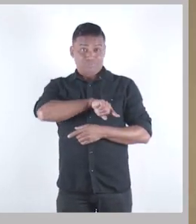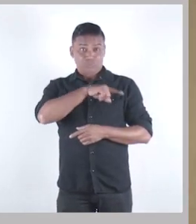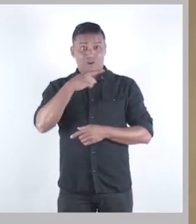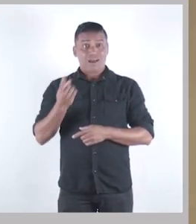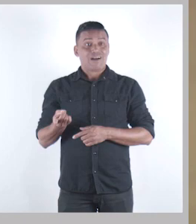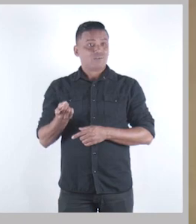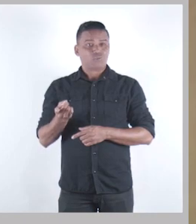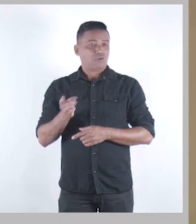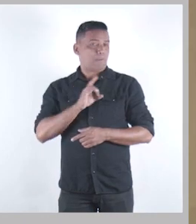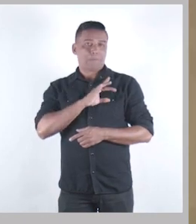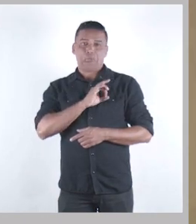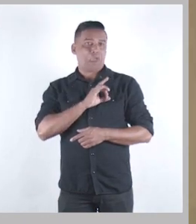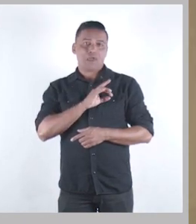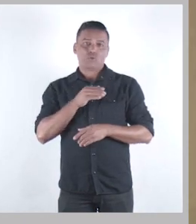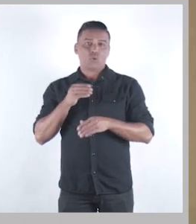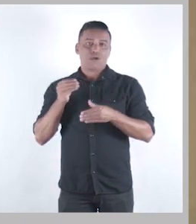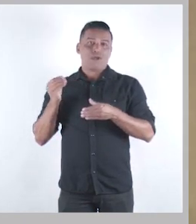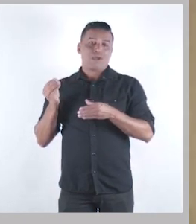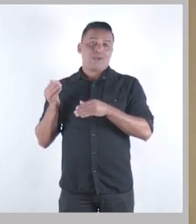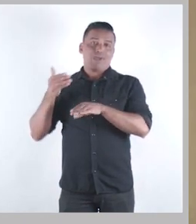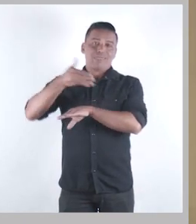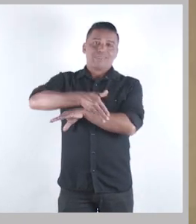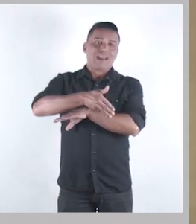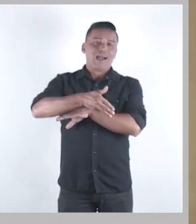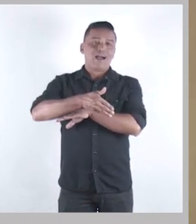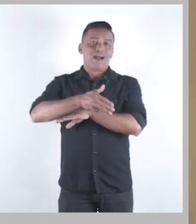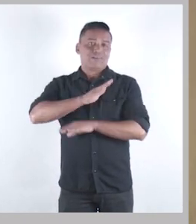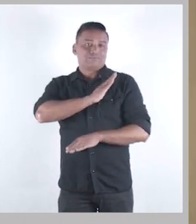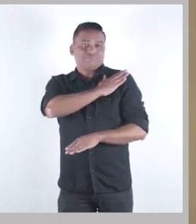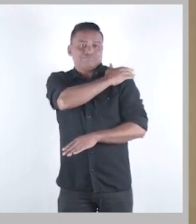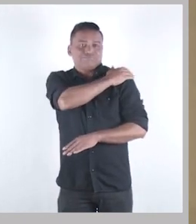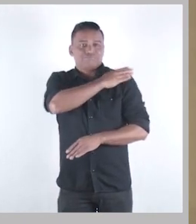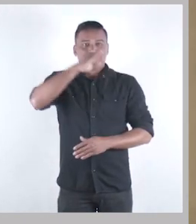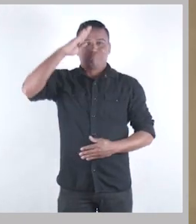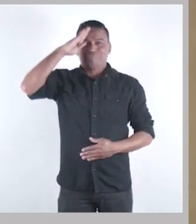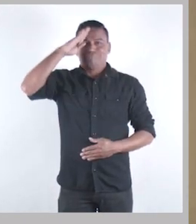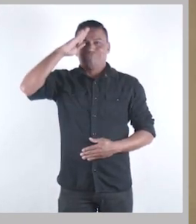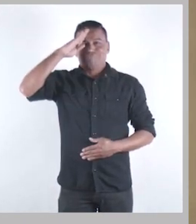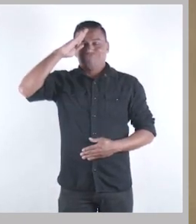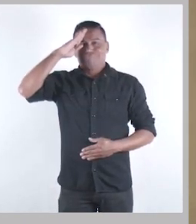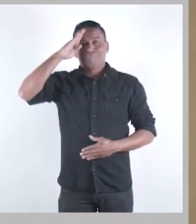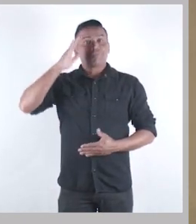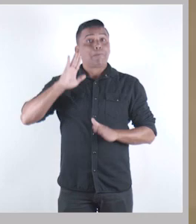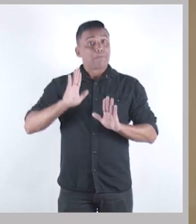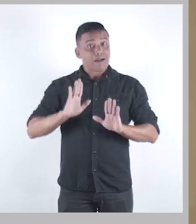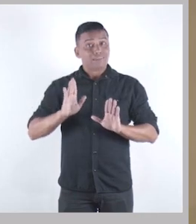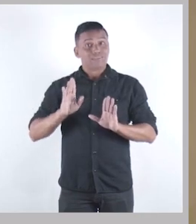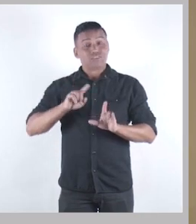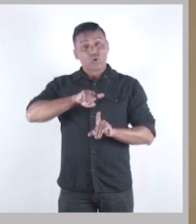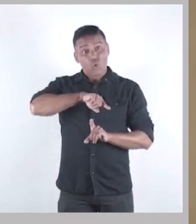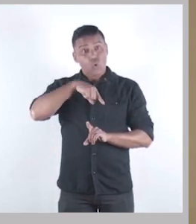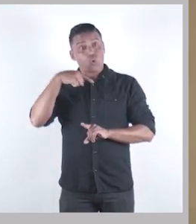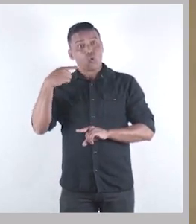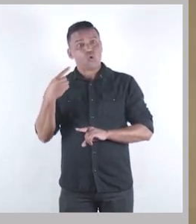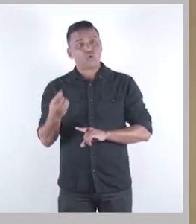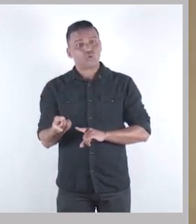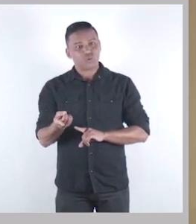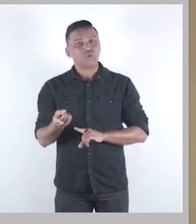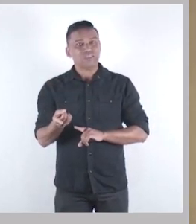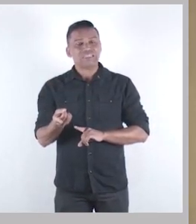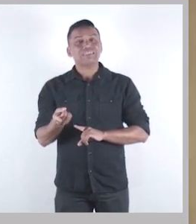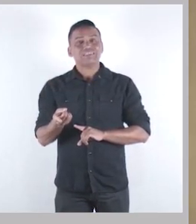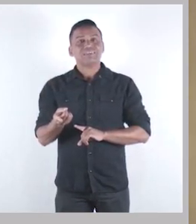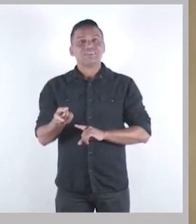para o exército e vir combater para defender a minha pátria. Mas, por outro, este era o grande motivo que me